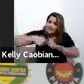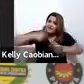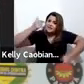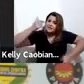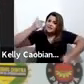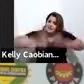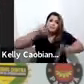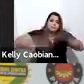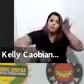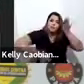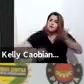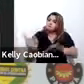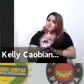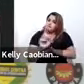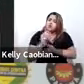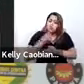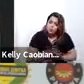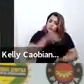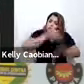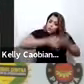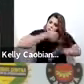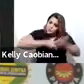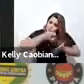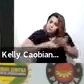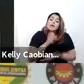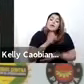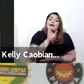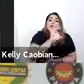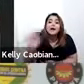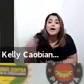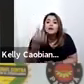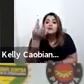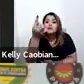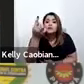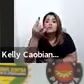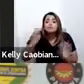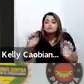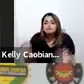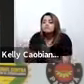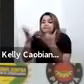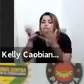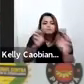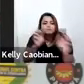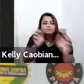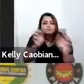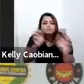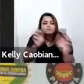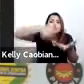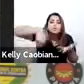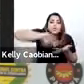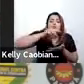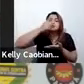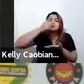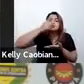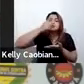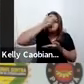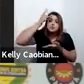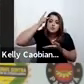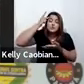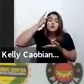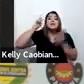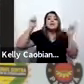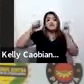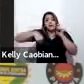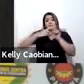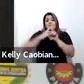também, porque ele acaba inspirando mais trabalhadores, né? A saber que é possível lutar, que dá para vencer, que é só todo mundo se